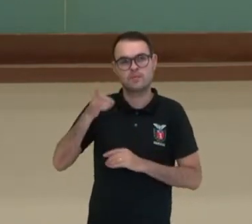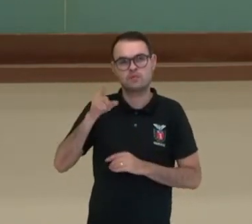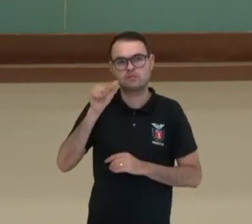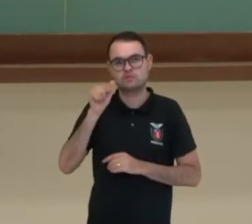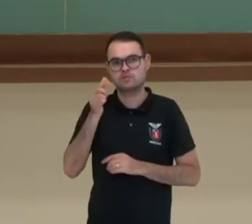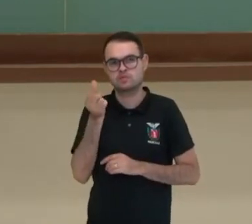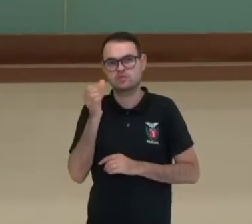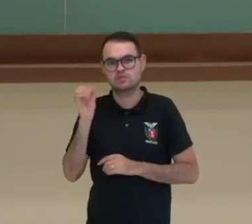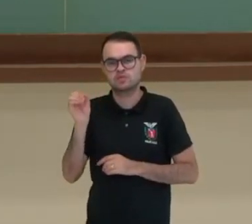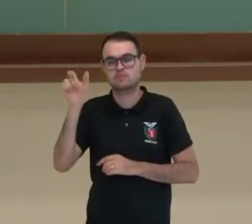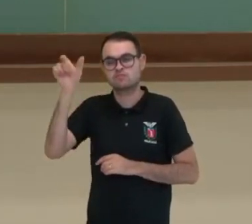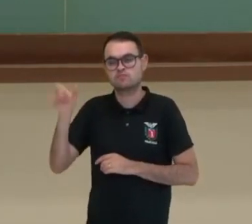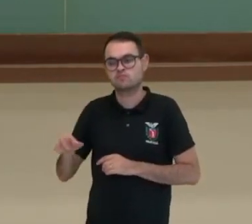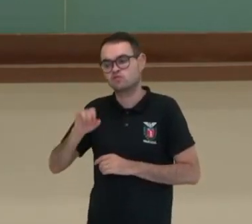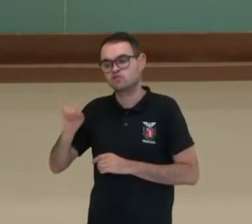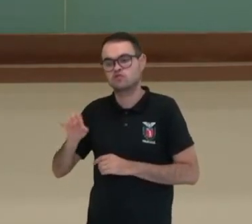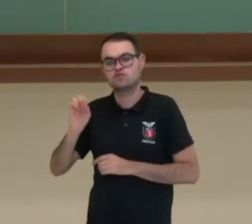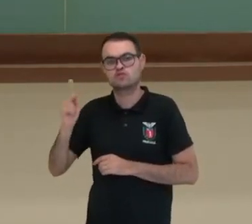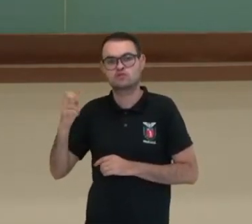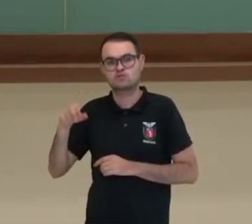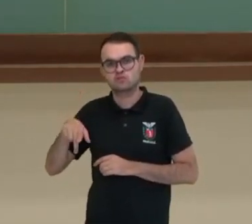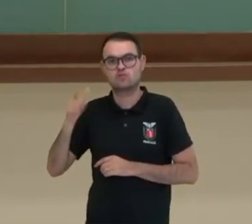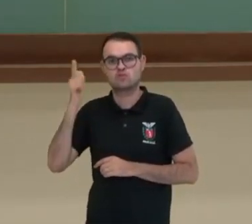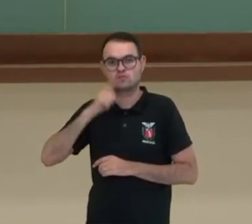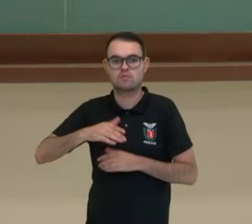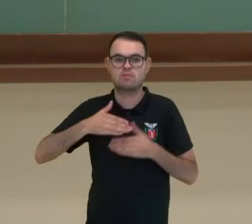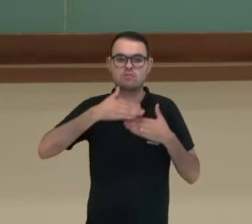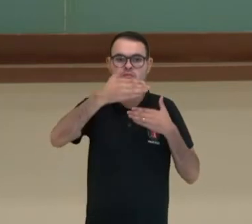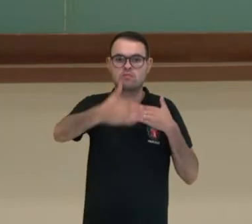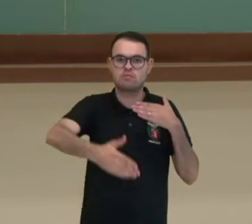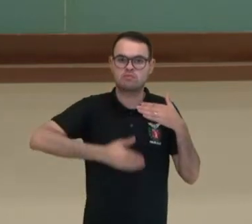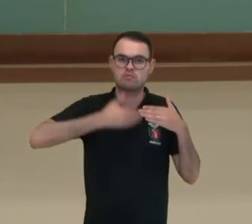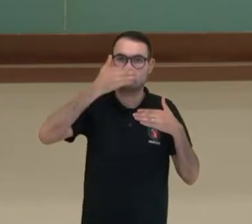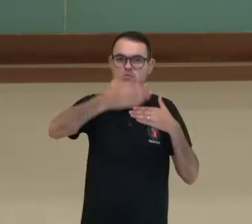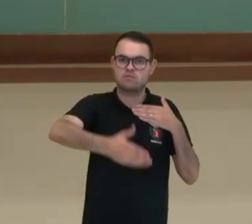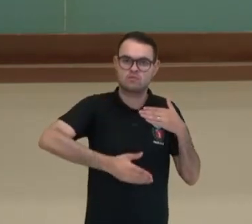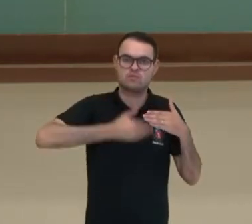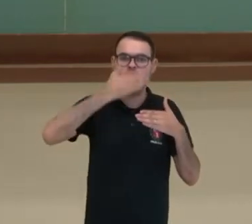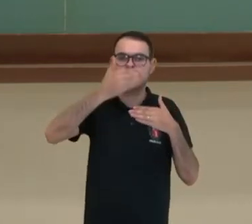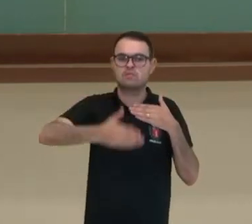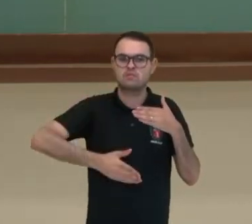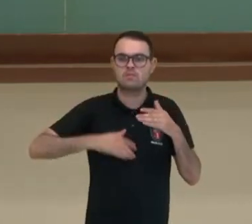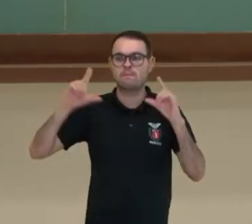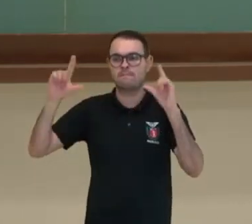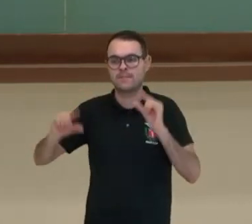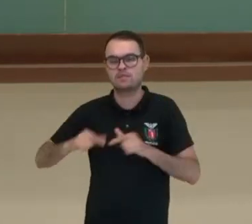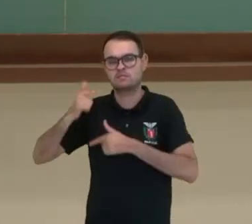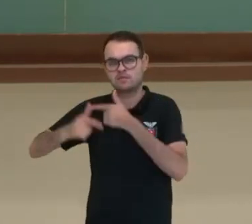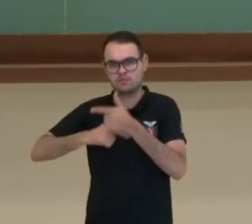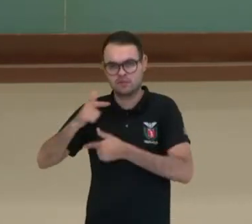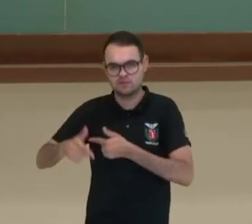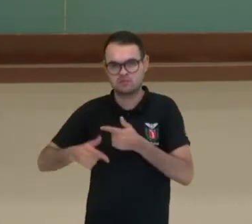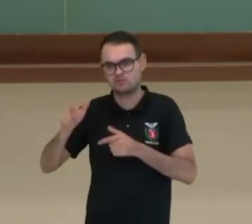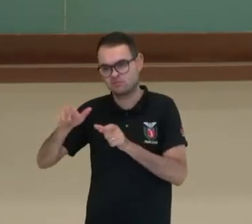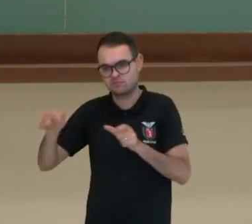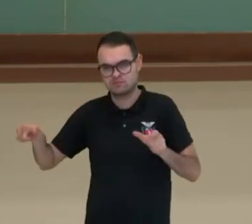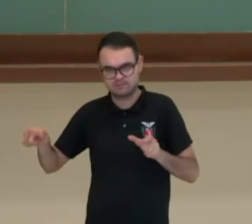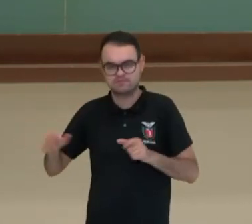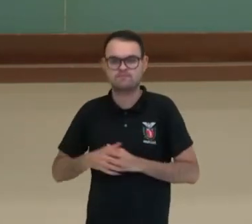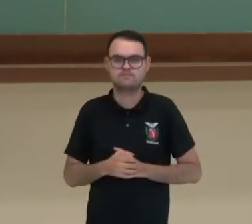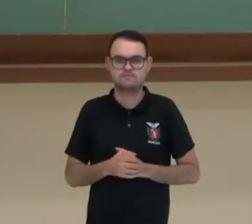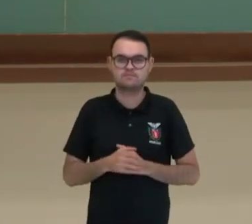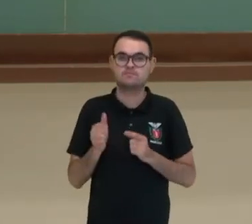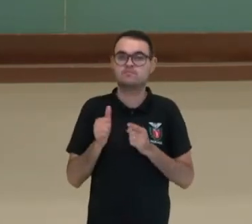por John Kay, que permitia tecer grandes peças de tecido com menos trabalhadores. Então, num primeiro